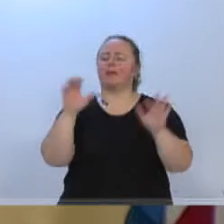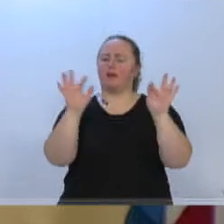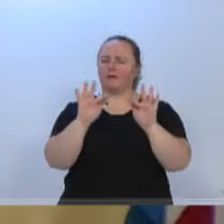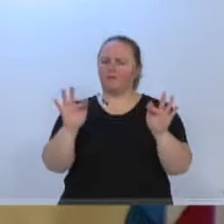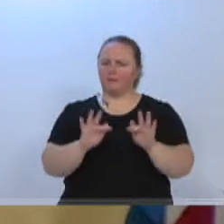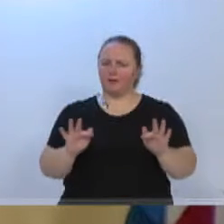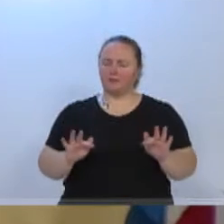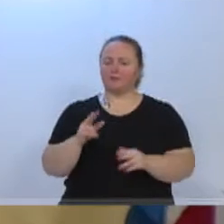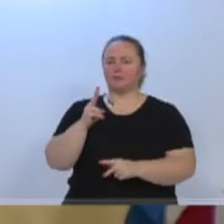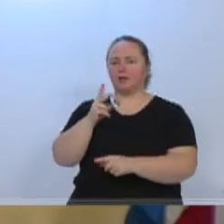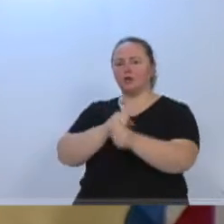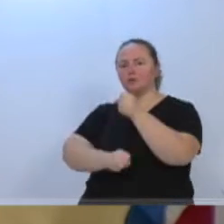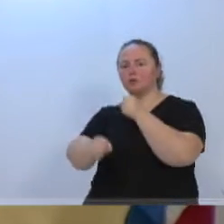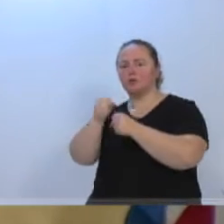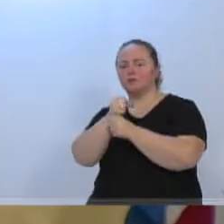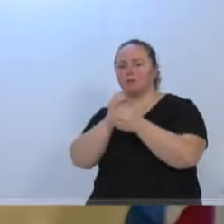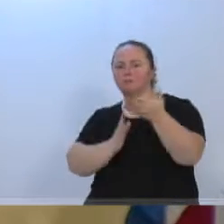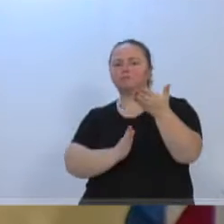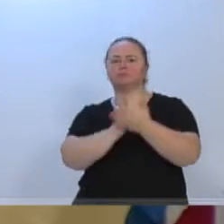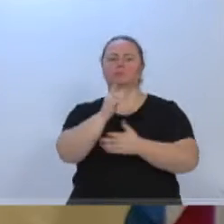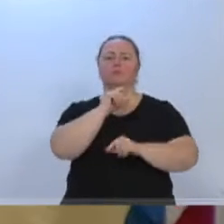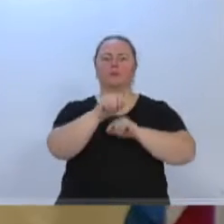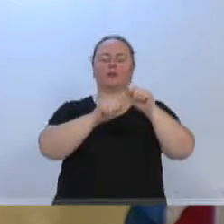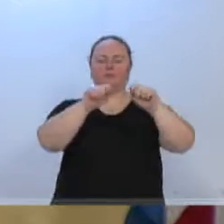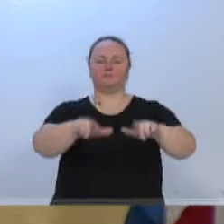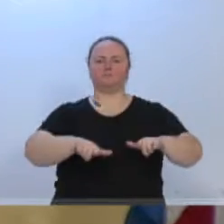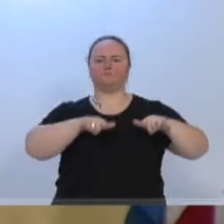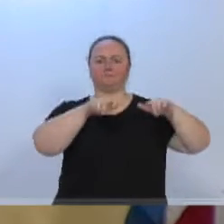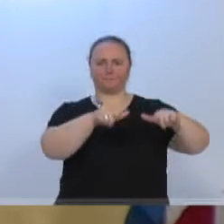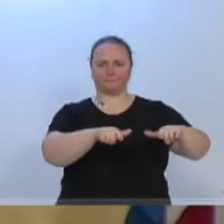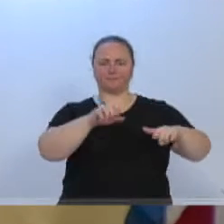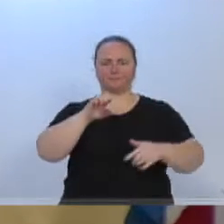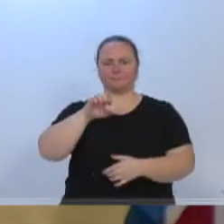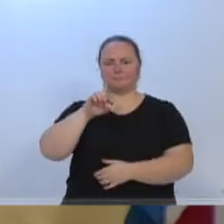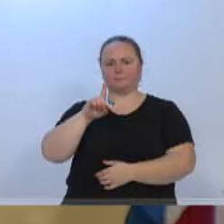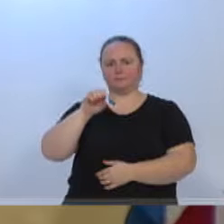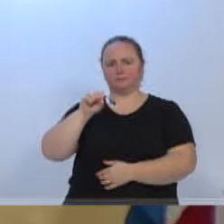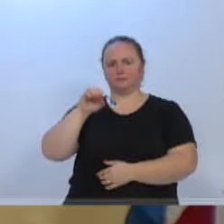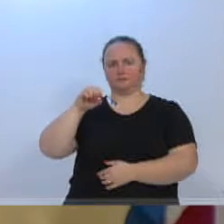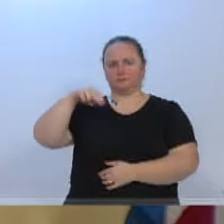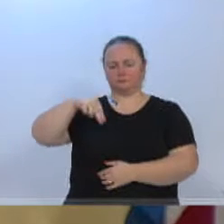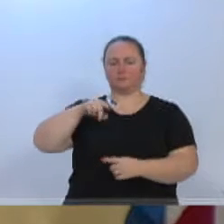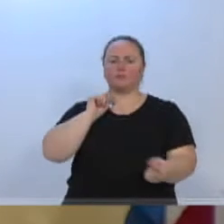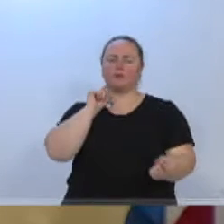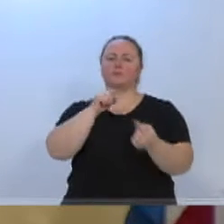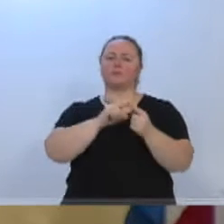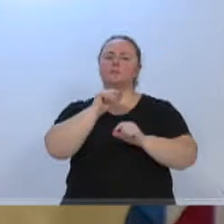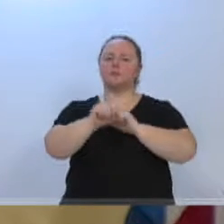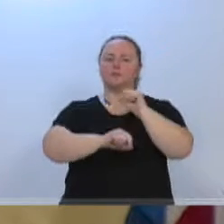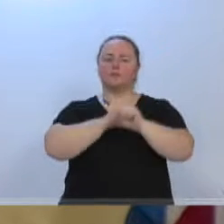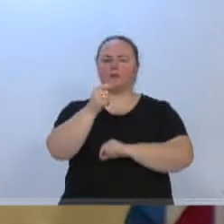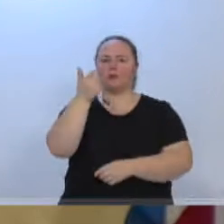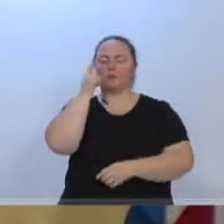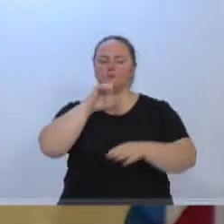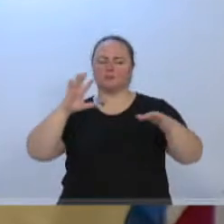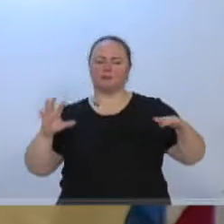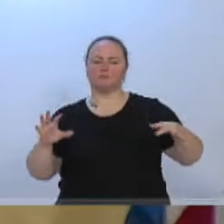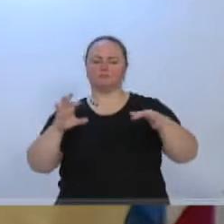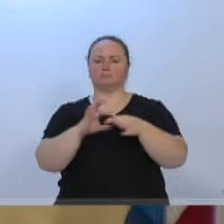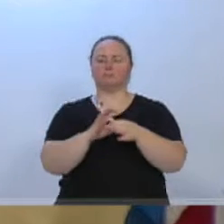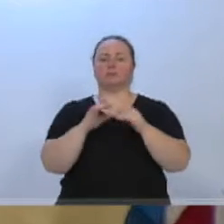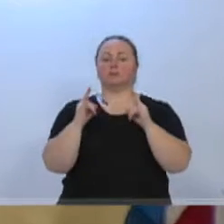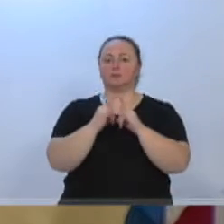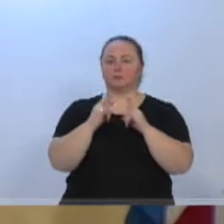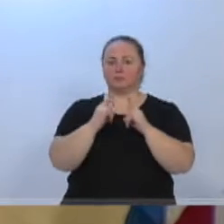gente aprovou aqui nessa casa a Comenda Municipal do Mérito Edson Klaus Kelvagen, que é uma comenda com o objetivo de fazer a aproximação, né, das instituições